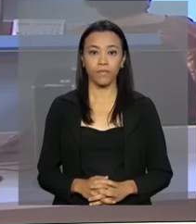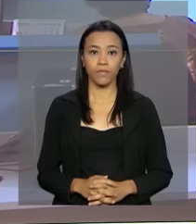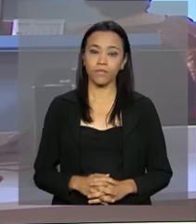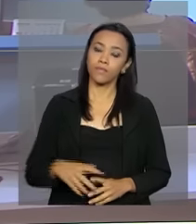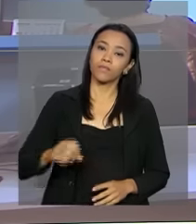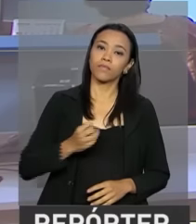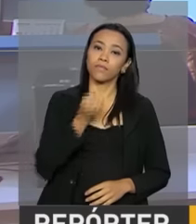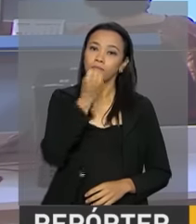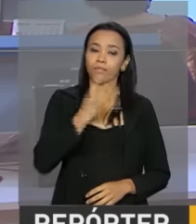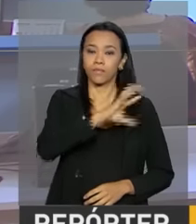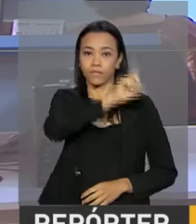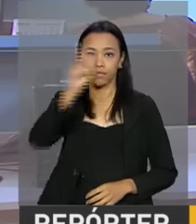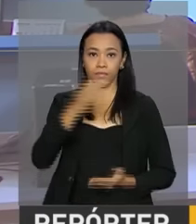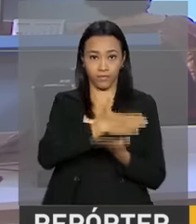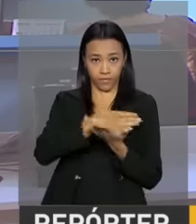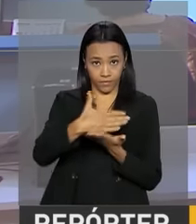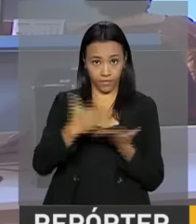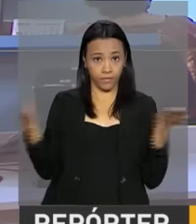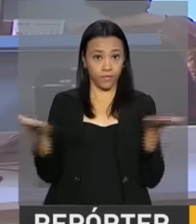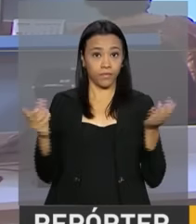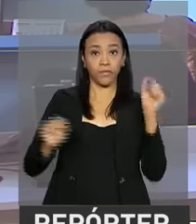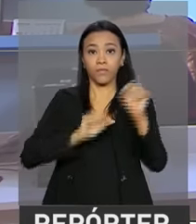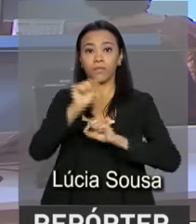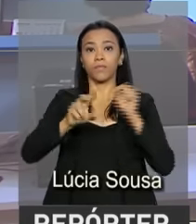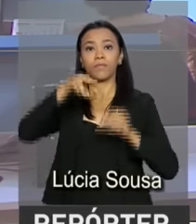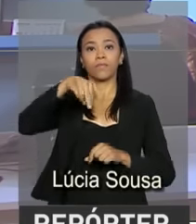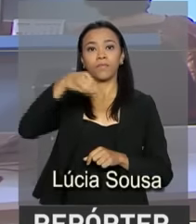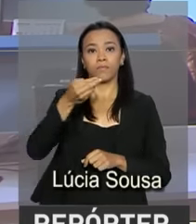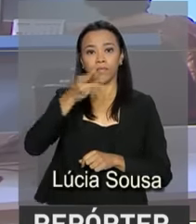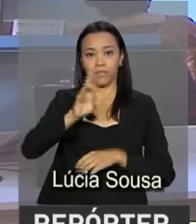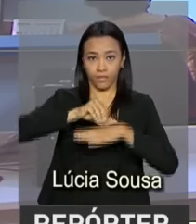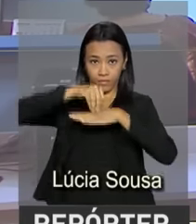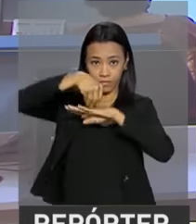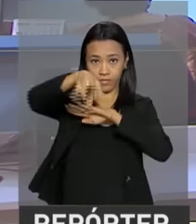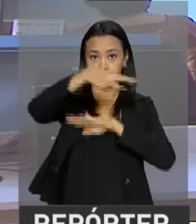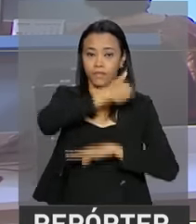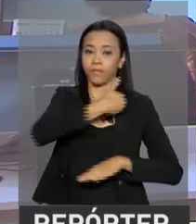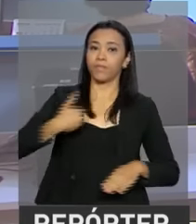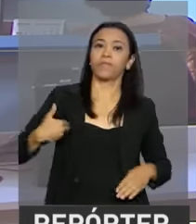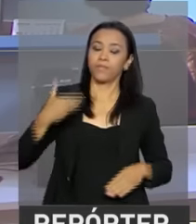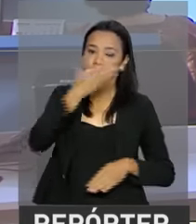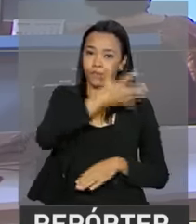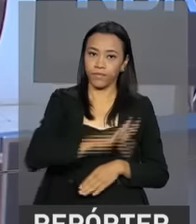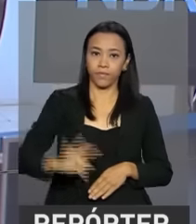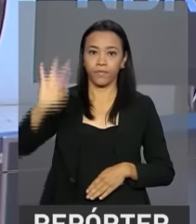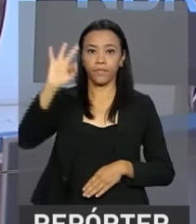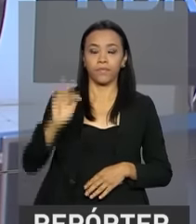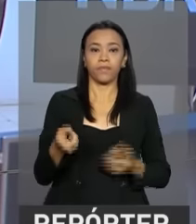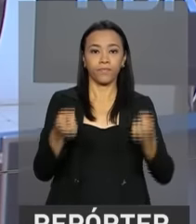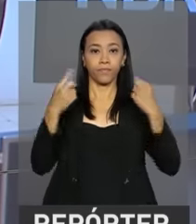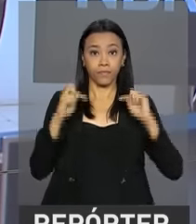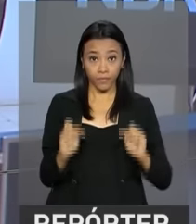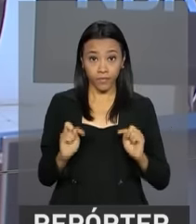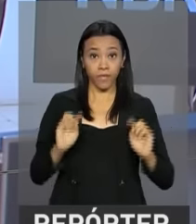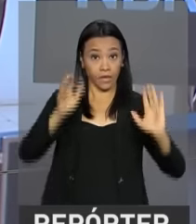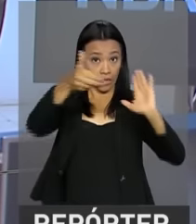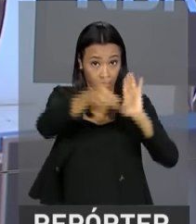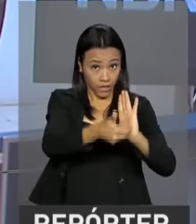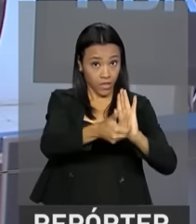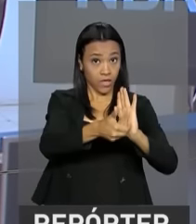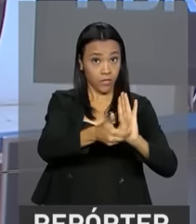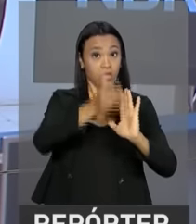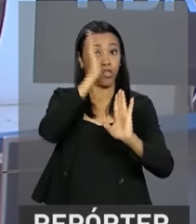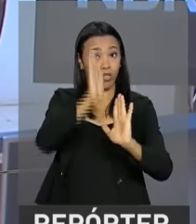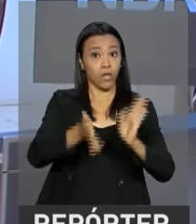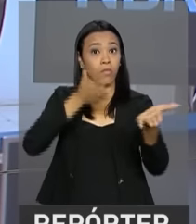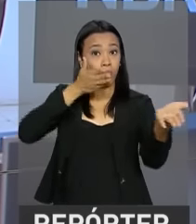Olá bom dia começa agora mais uma edição do repórter NBR com as notícias do governo federal a câmara dos deputados aprovou